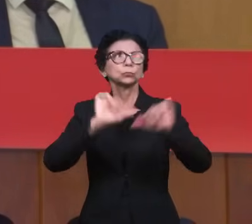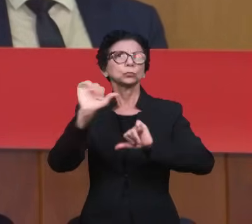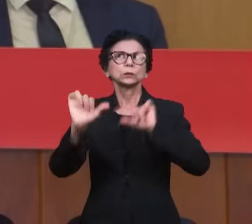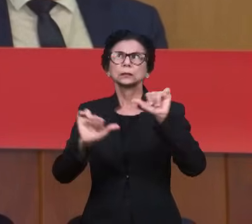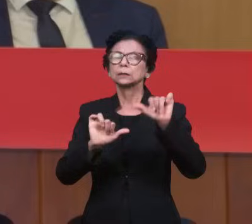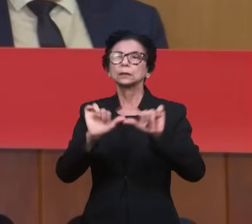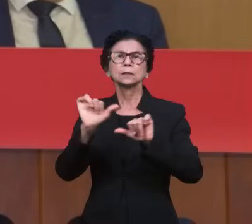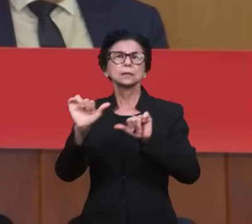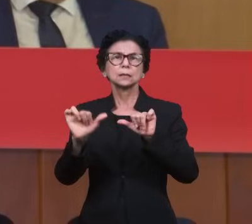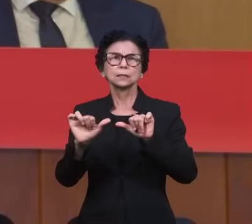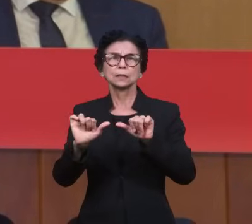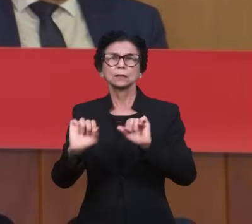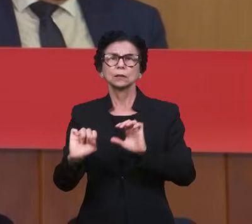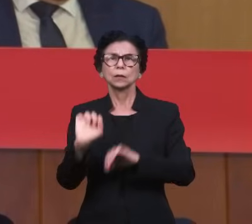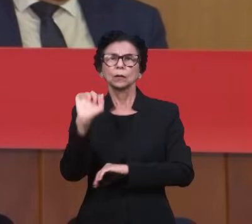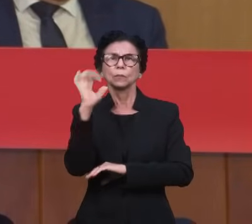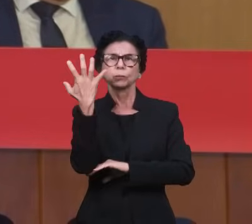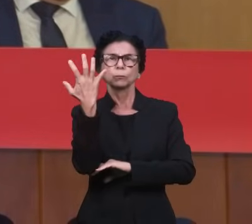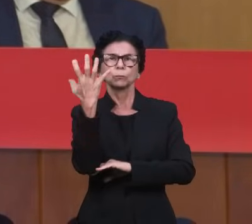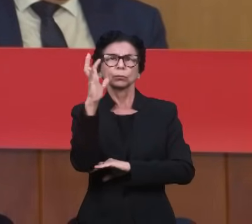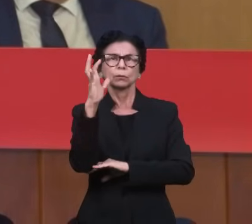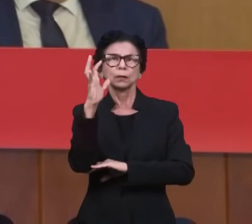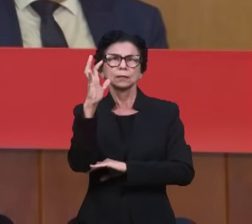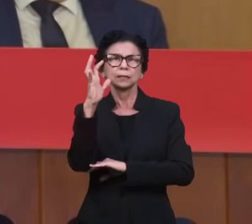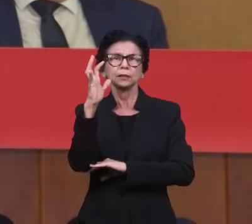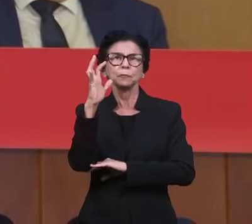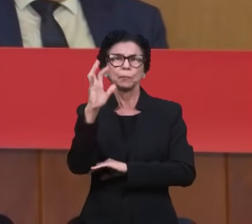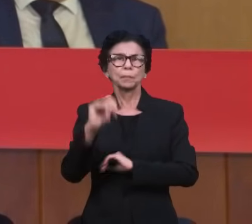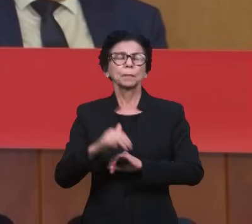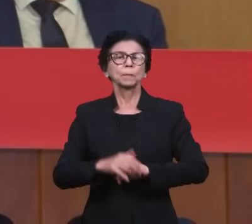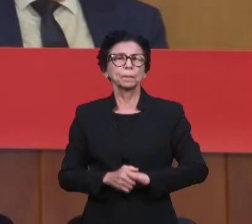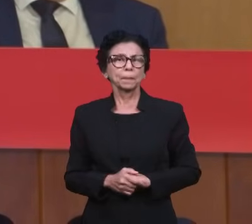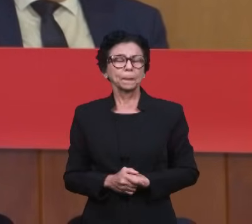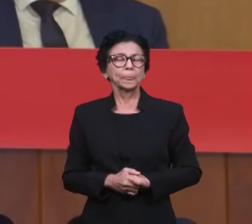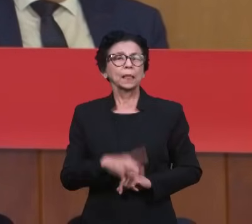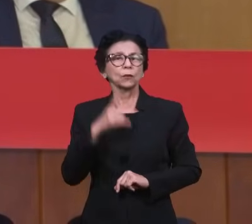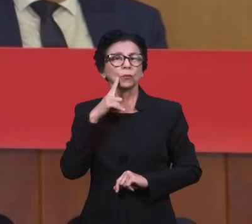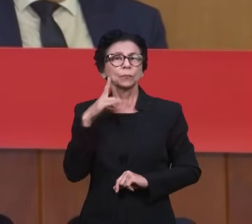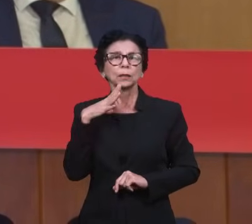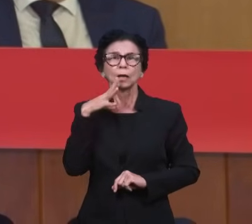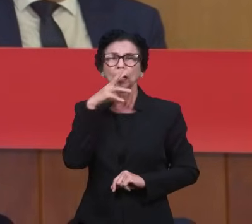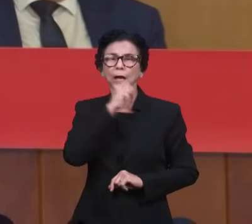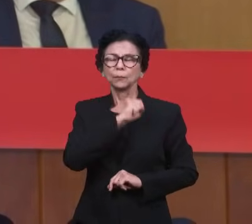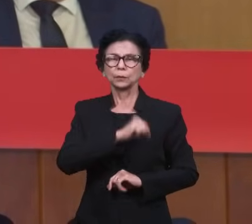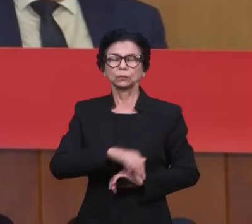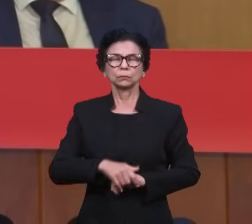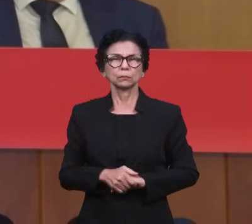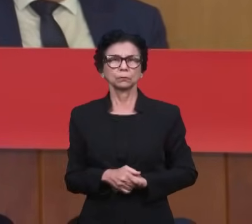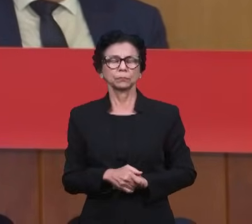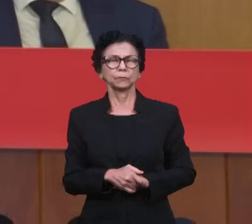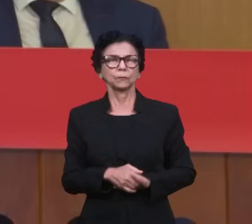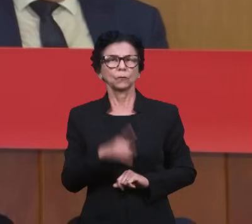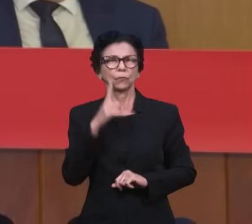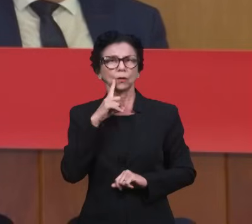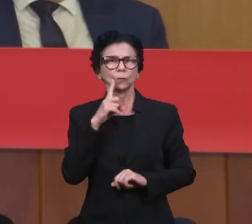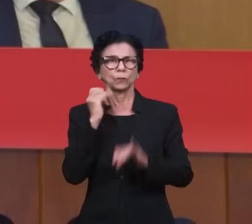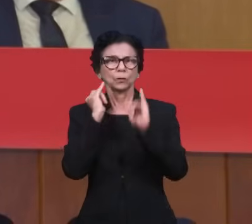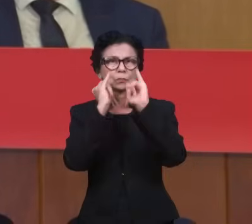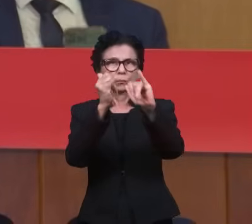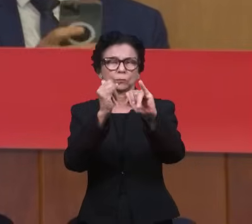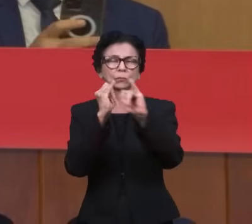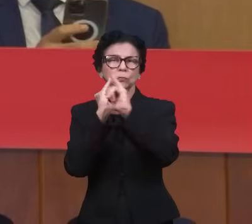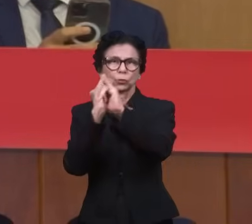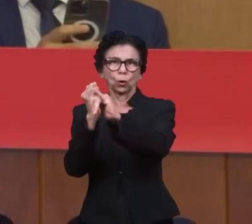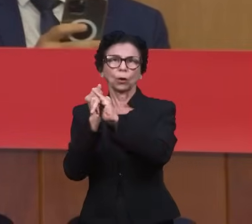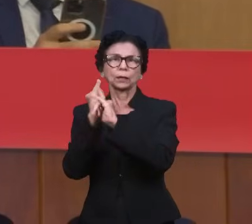transformações na obra criadora. Então nós vamos ver rapidamente o toque das trombetas. Vamos